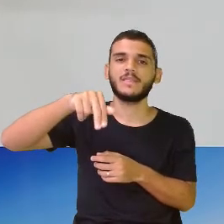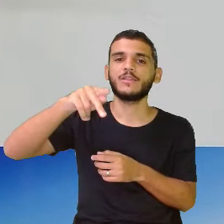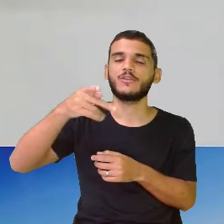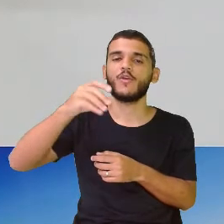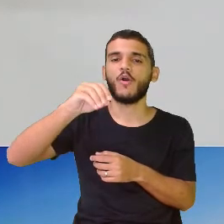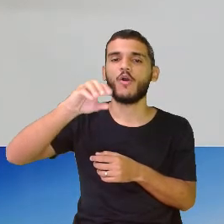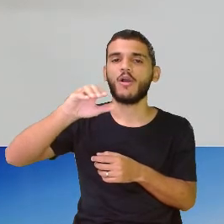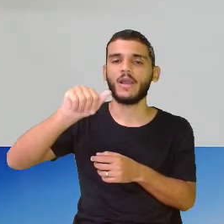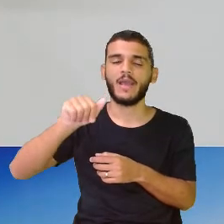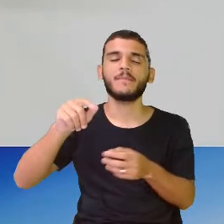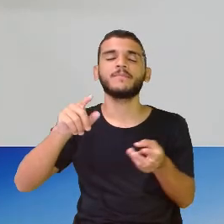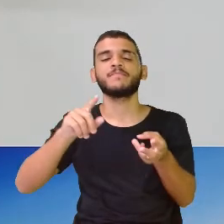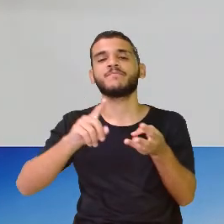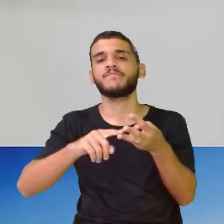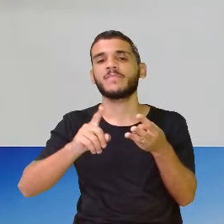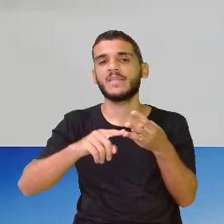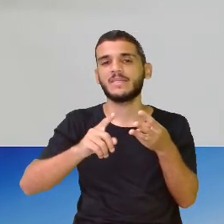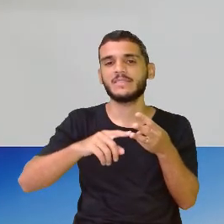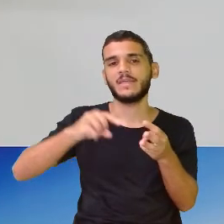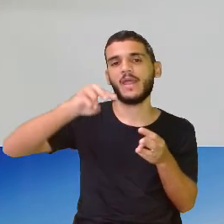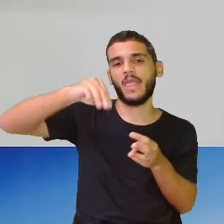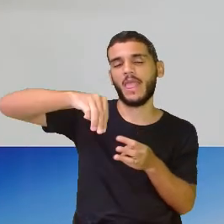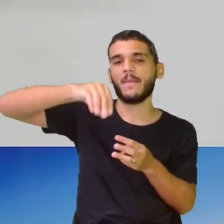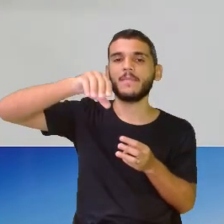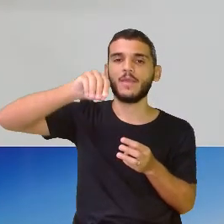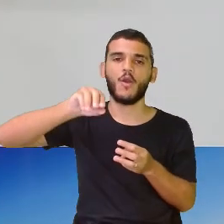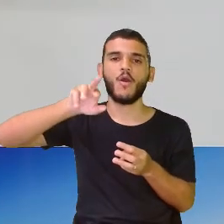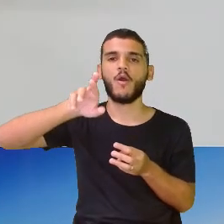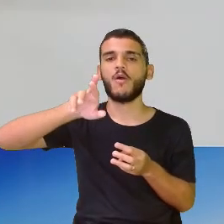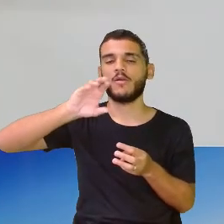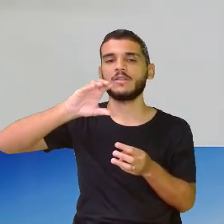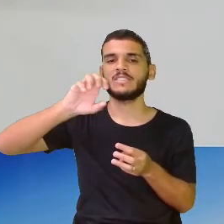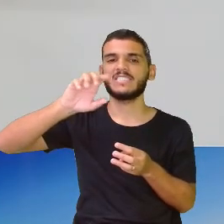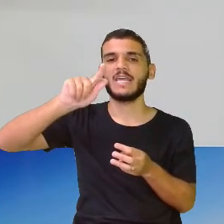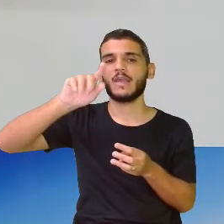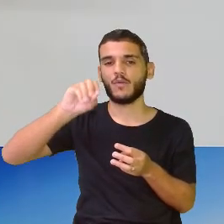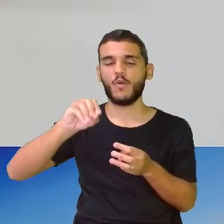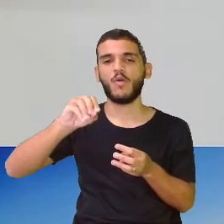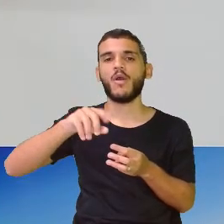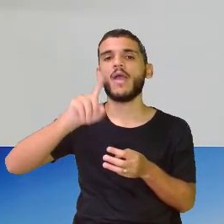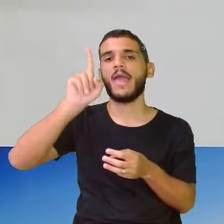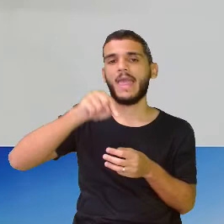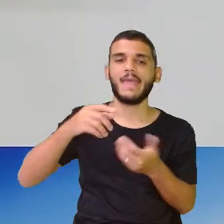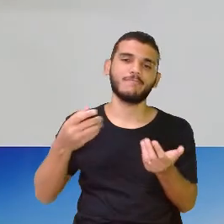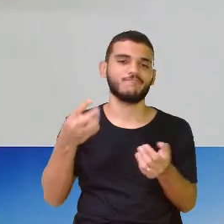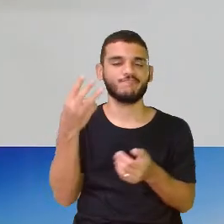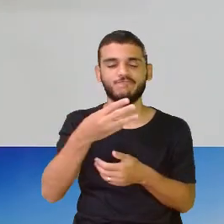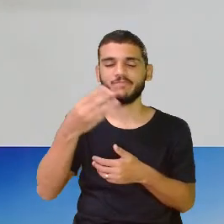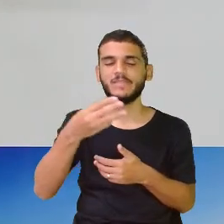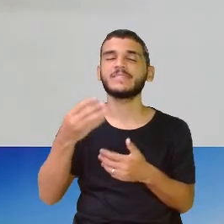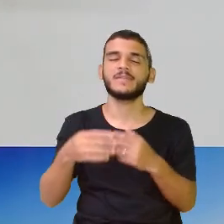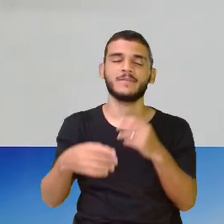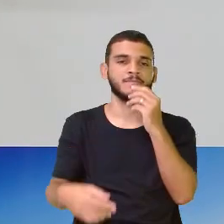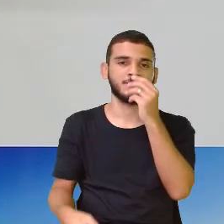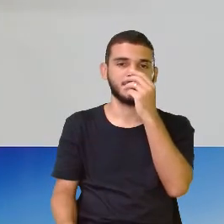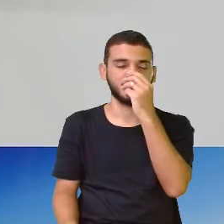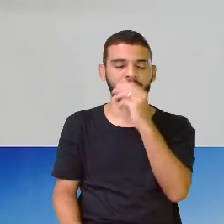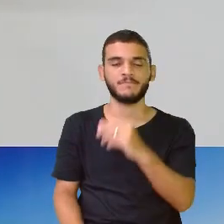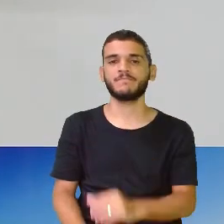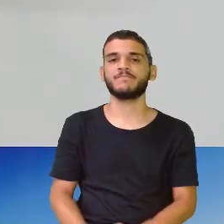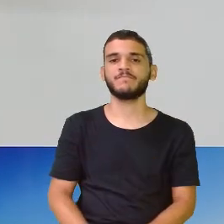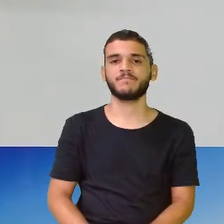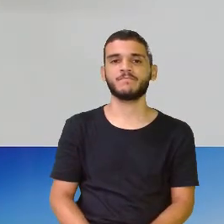a ordem alfabética também, mas agora eu não estou olhando a primeira letra, eu já fui olhar a letra seguinte, tá